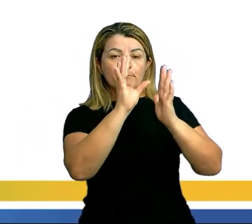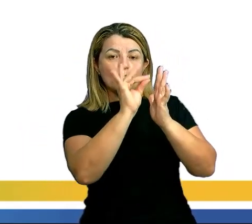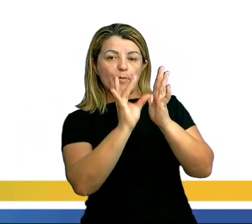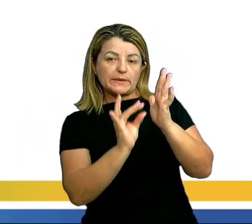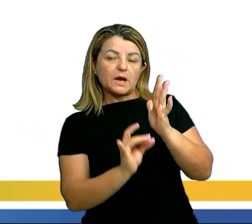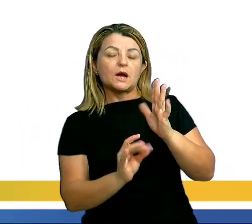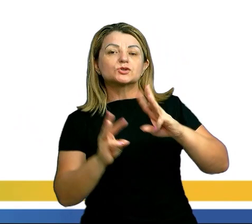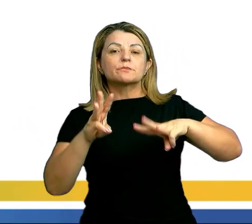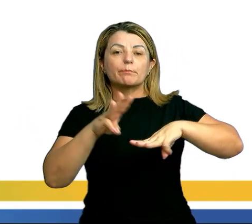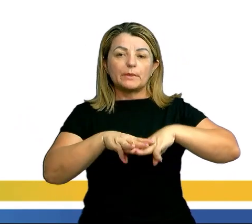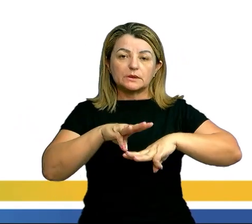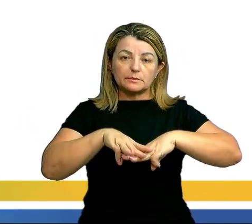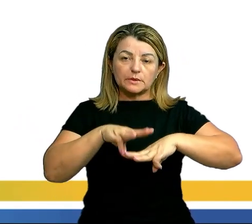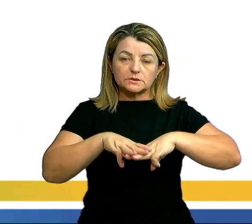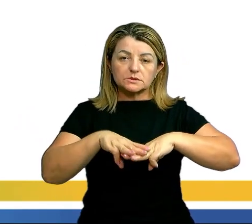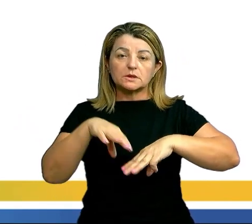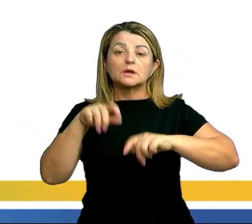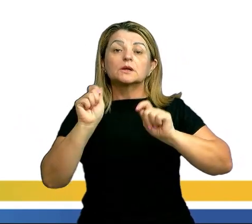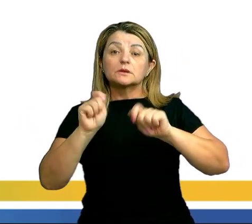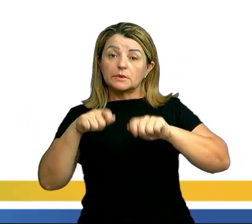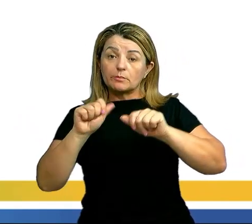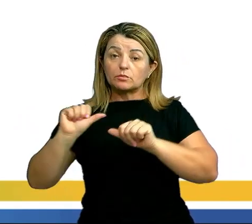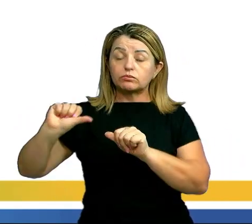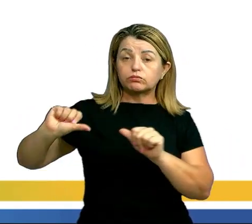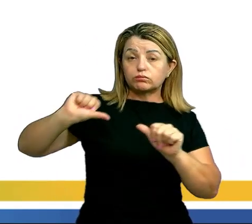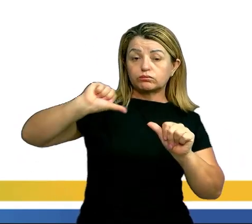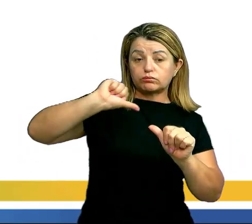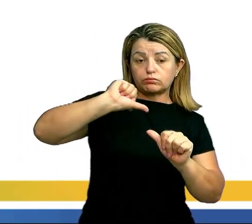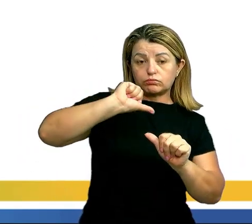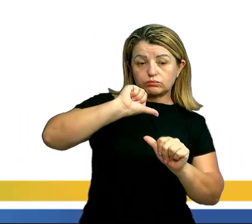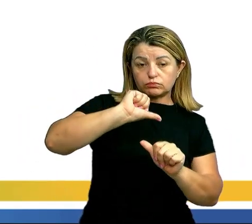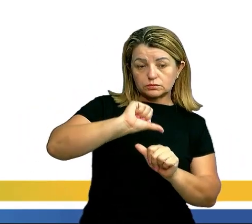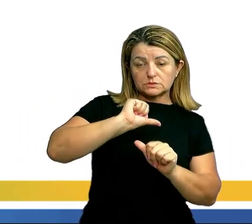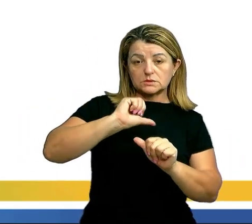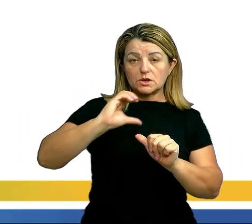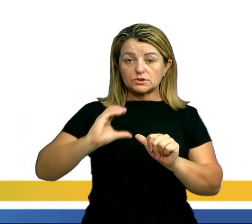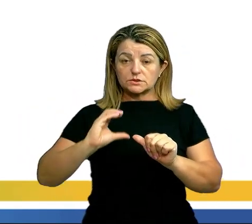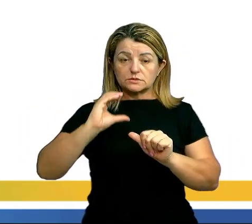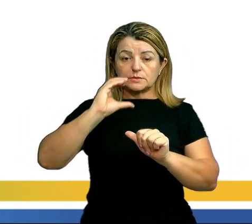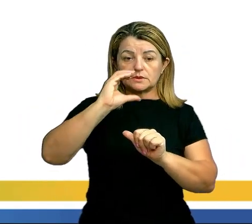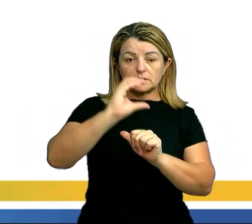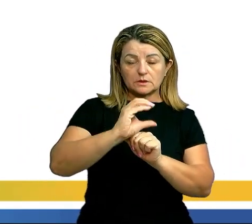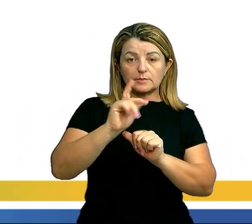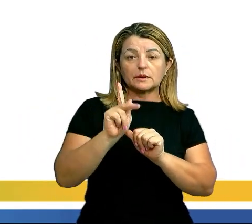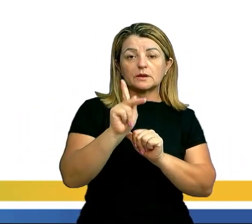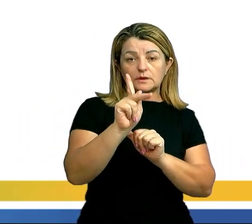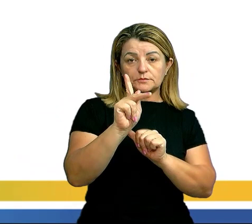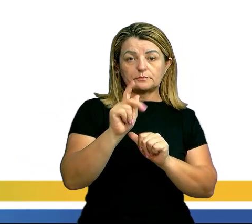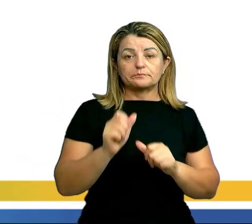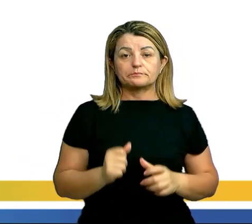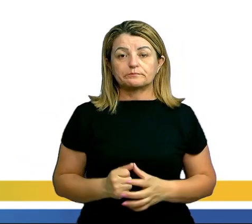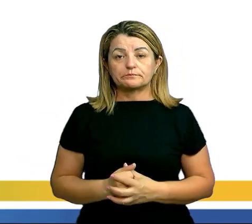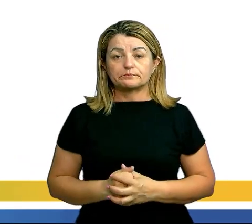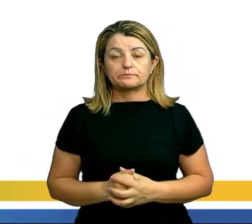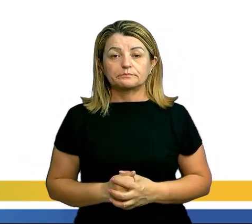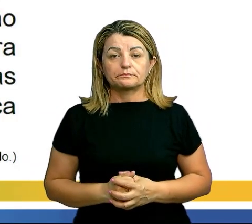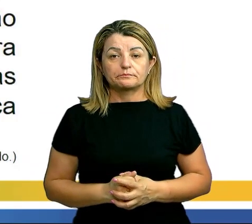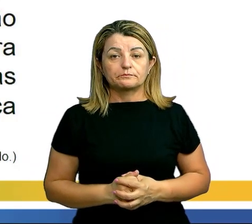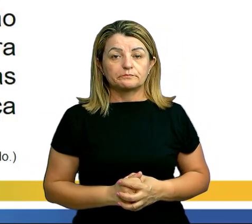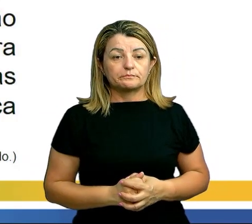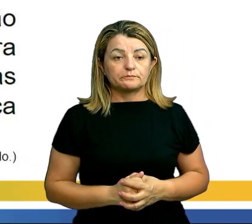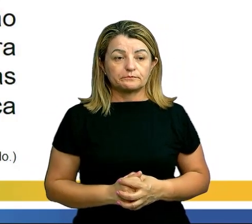matemáticas. Da mesma forma, a gente pode converter essas temperaturas de Celsius para Kelvin e de Kelvin para Fahrenheit.